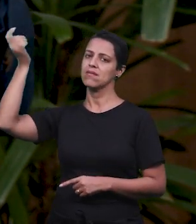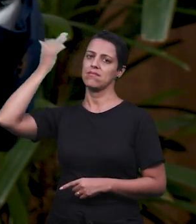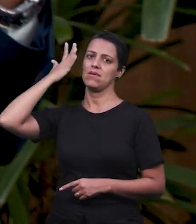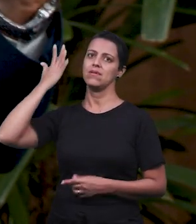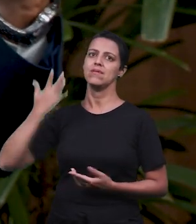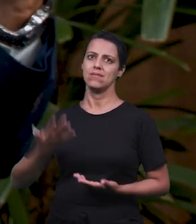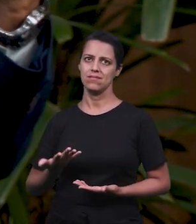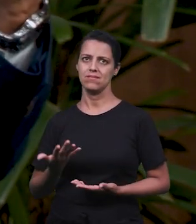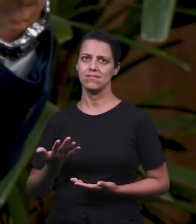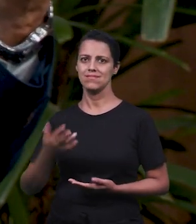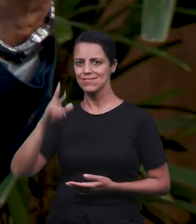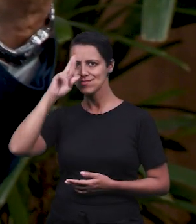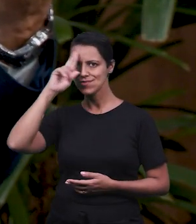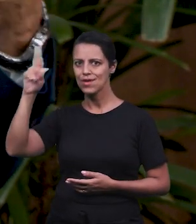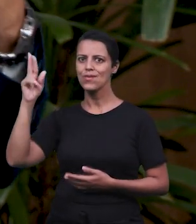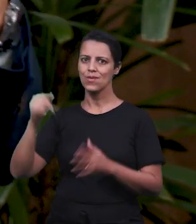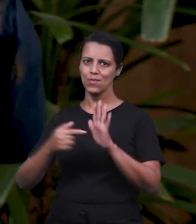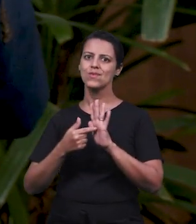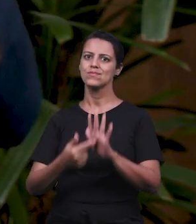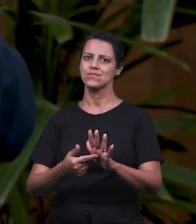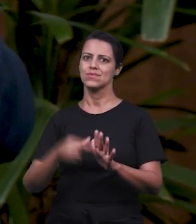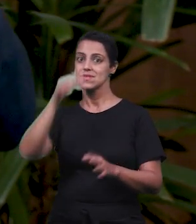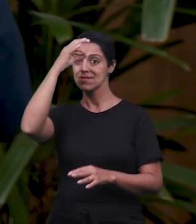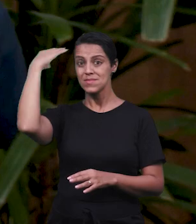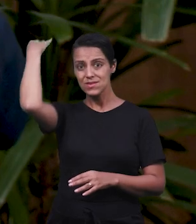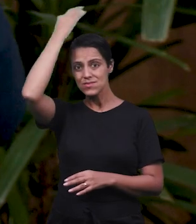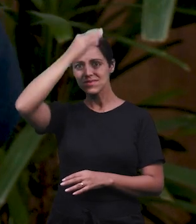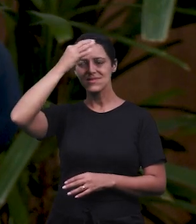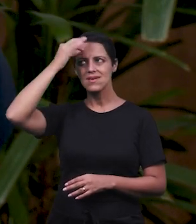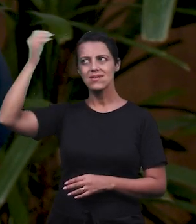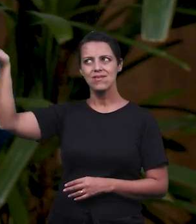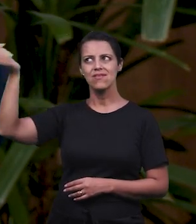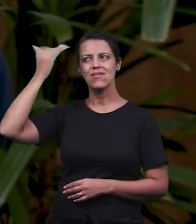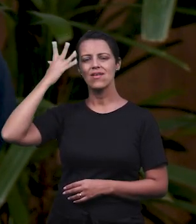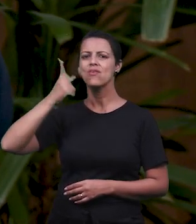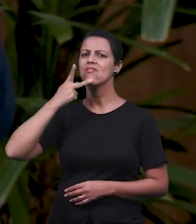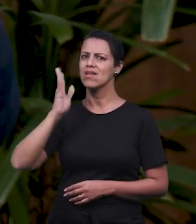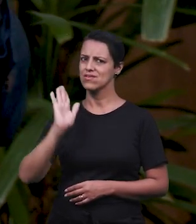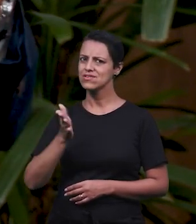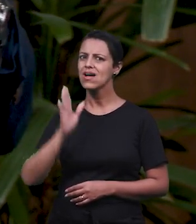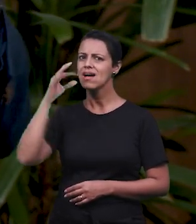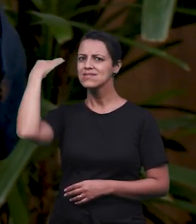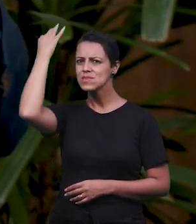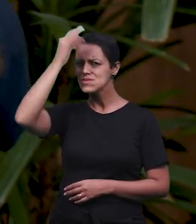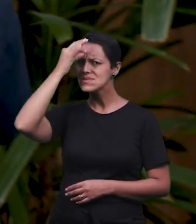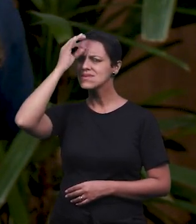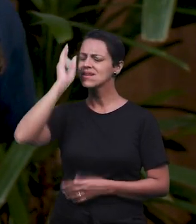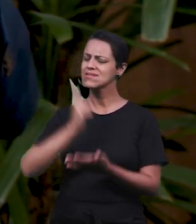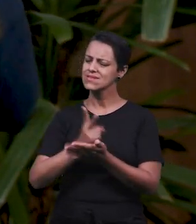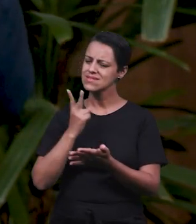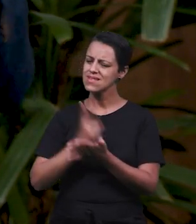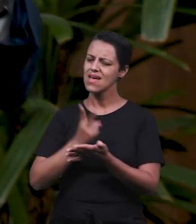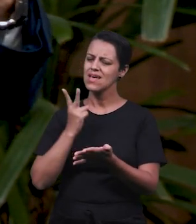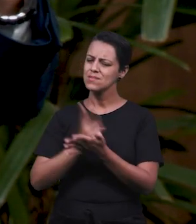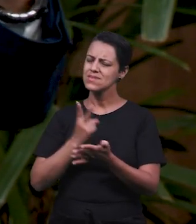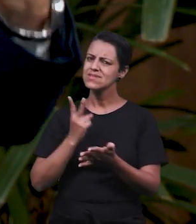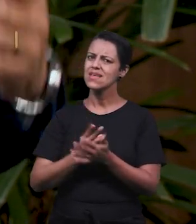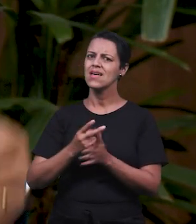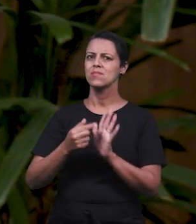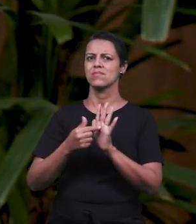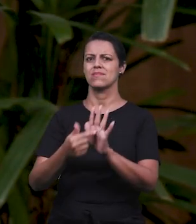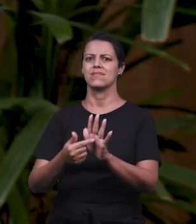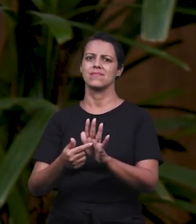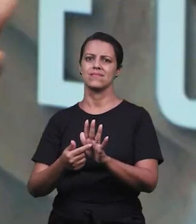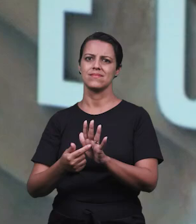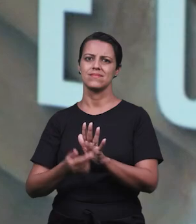deu, conforme já mencionamos no programa anterior. Essa obra é direcionada pelo Espírito Santo. O Espírito Santo é que lidera esta